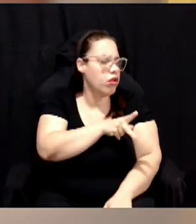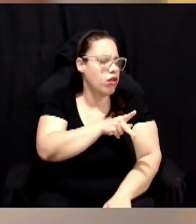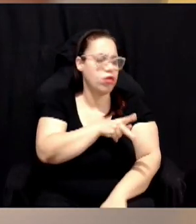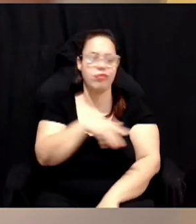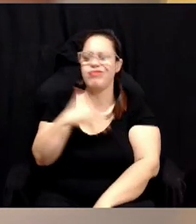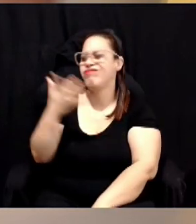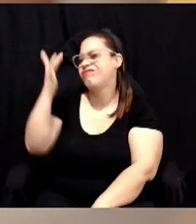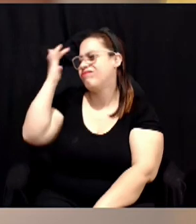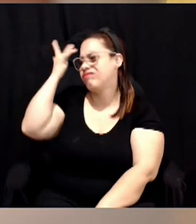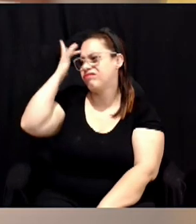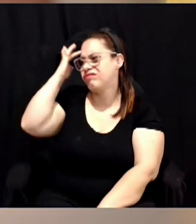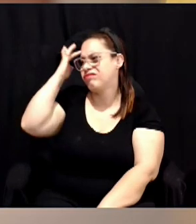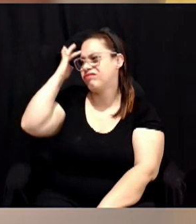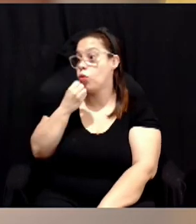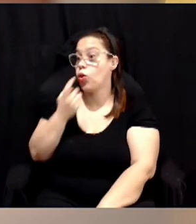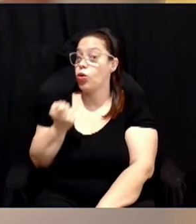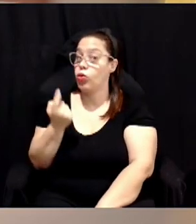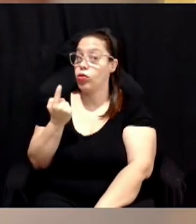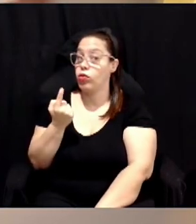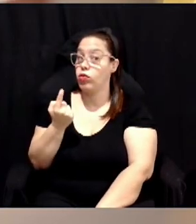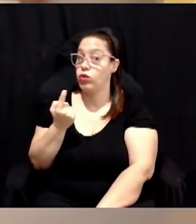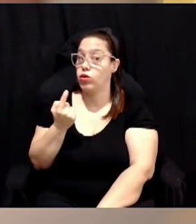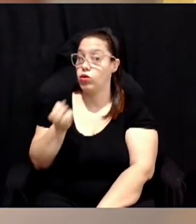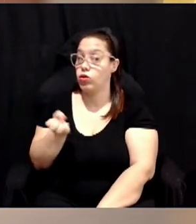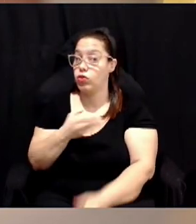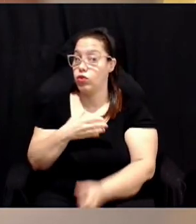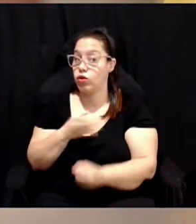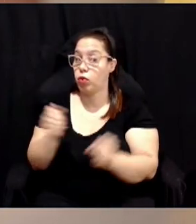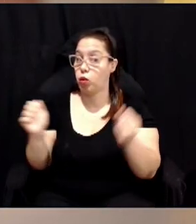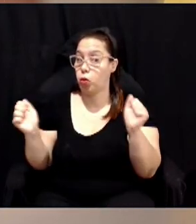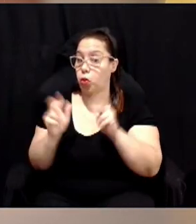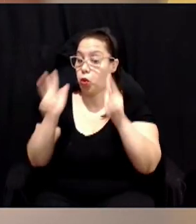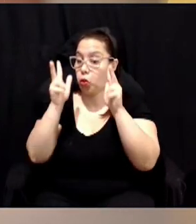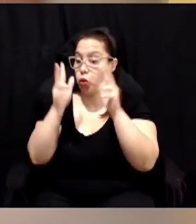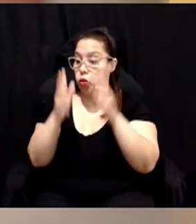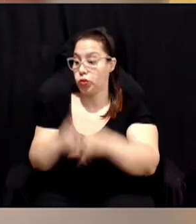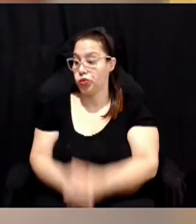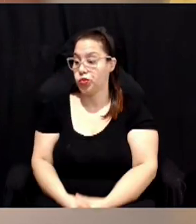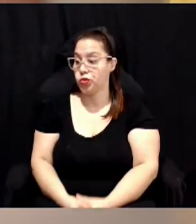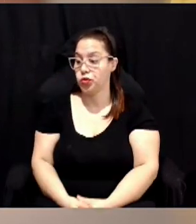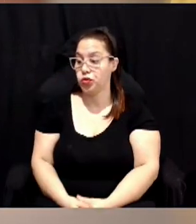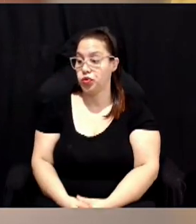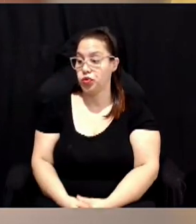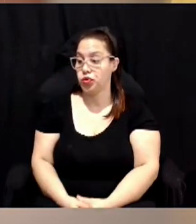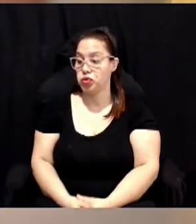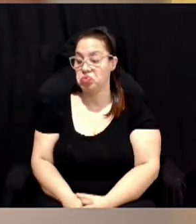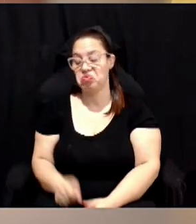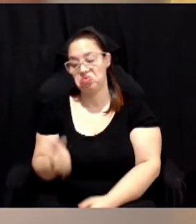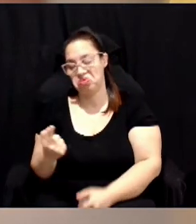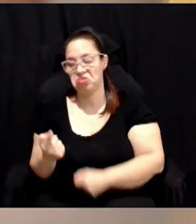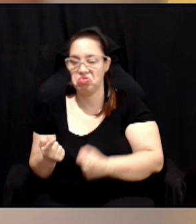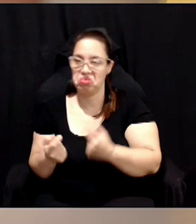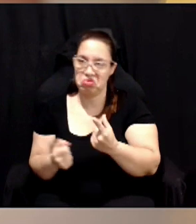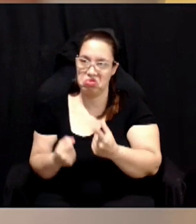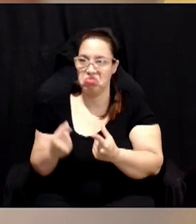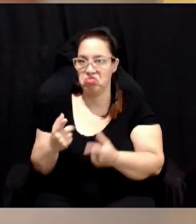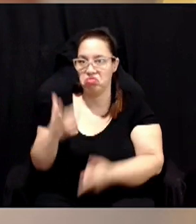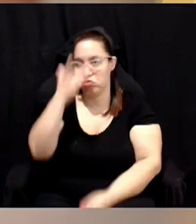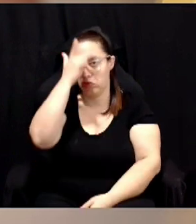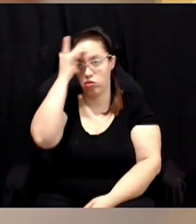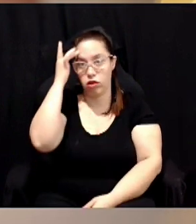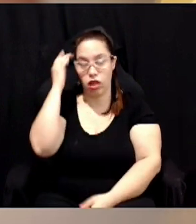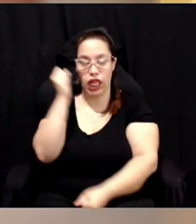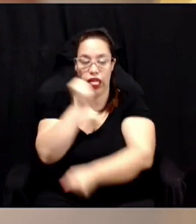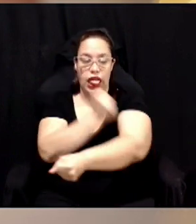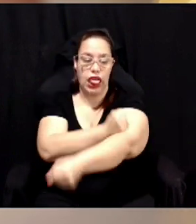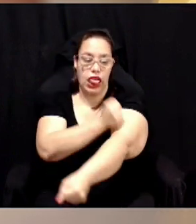bom, primeiro porque, afinal de contas, a novidade sempre chama atenção, né? E, dentre outras coisas, para que as pessoas não fiquem viciadas nas questões